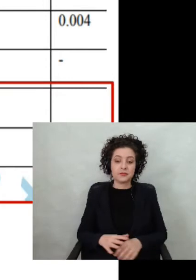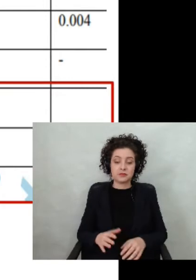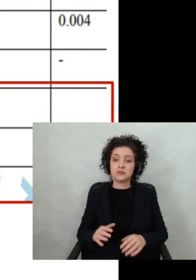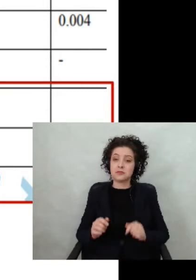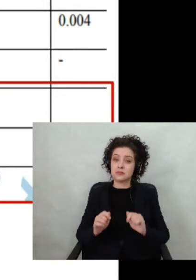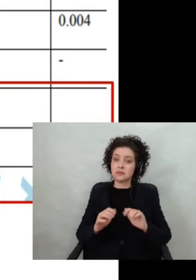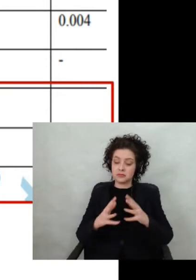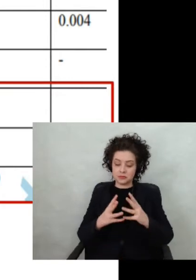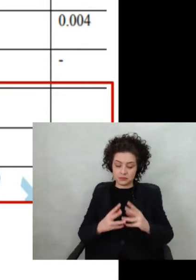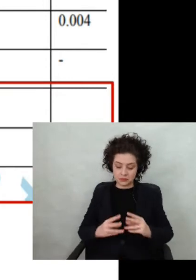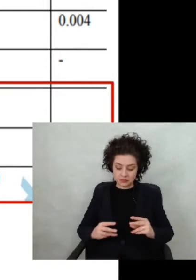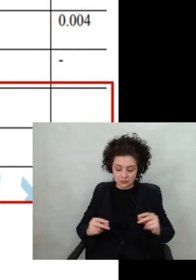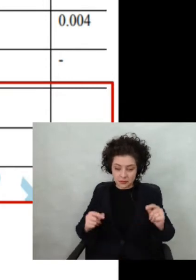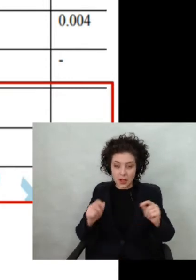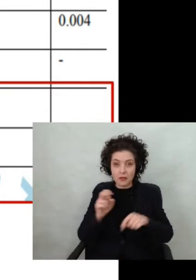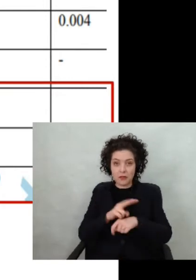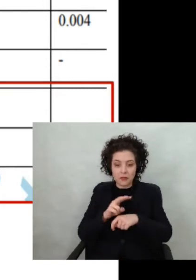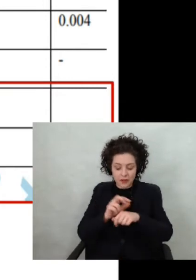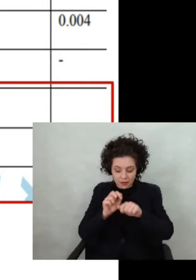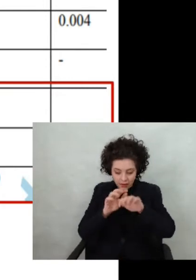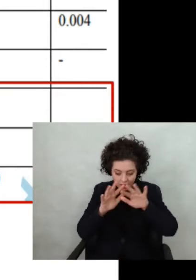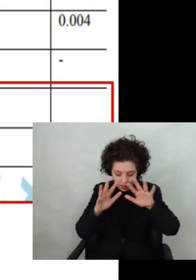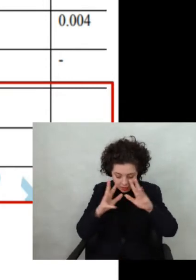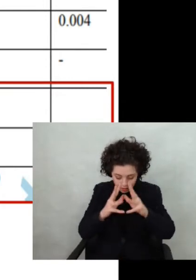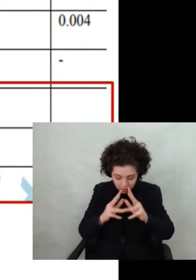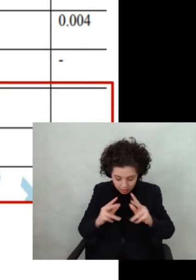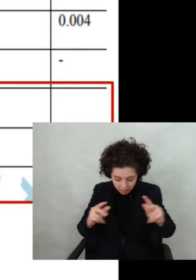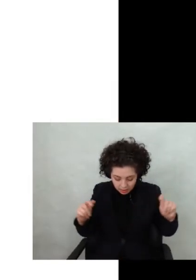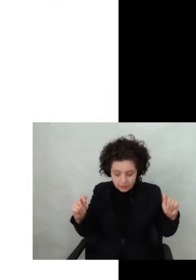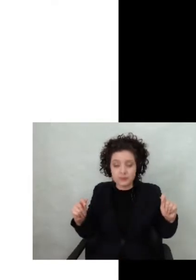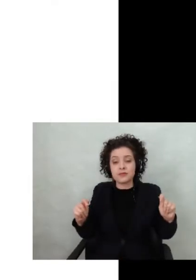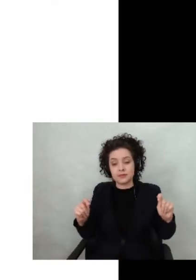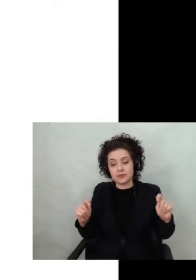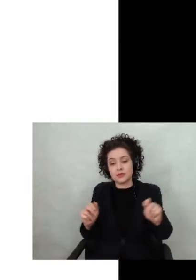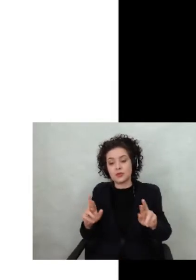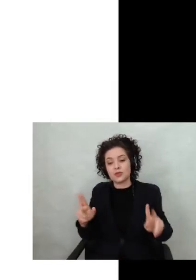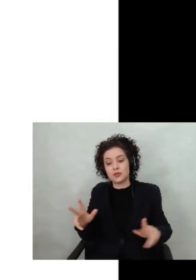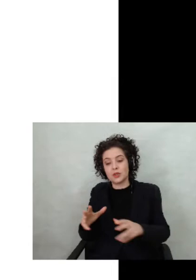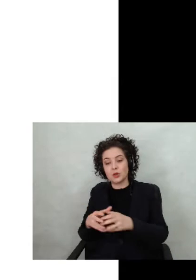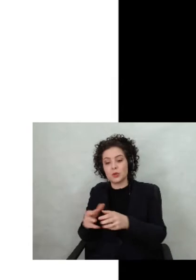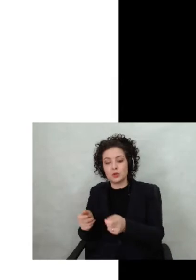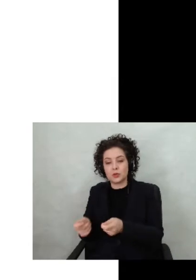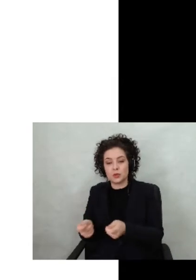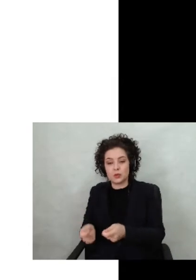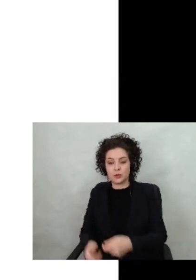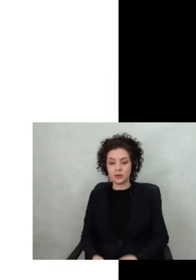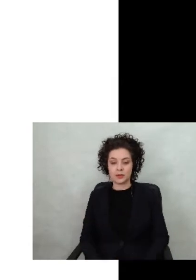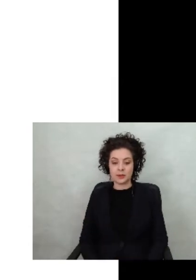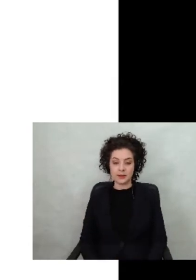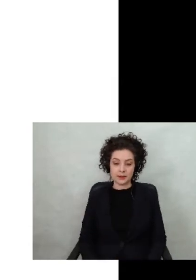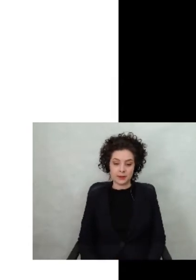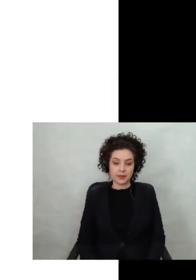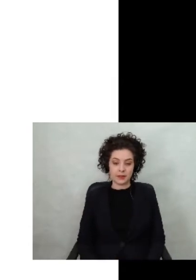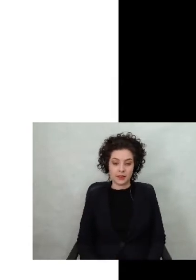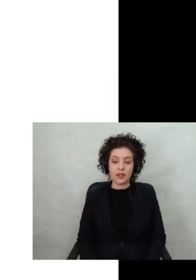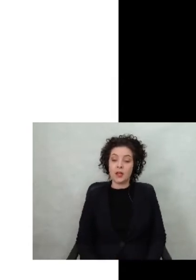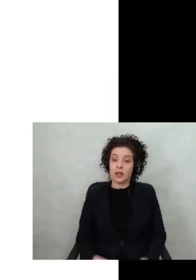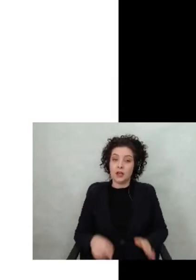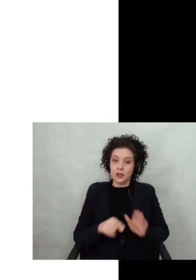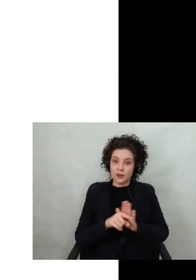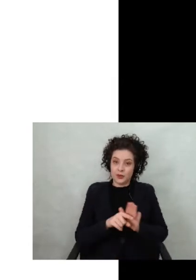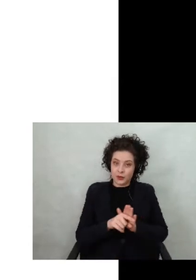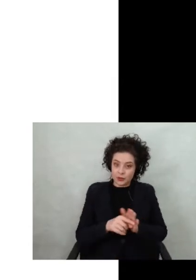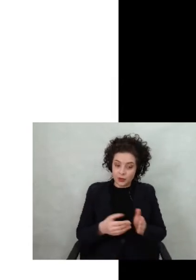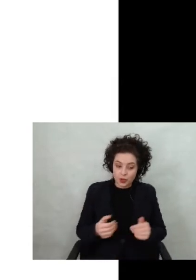vírus após a utilização do plasma, diferente do grupo controle. Esse é um estudo mais recente, publicado há